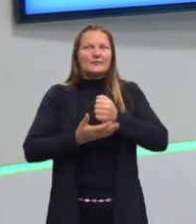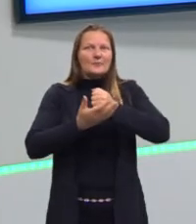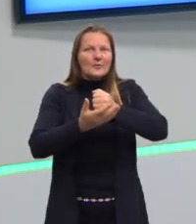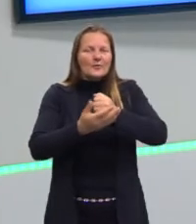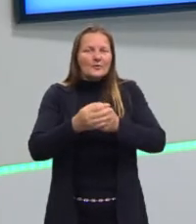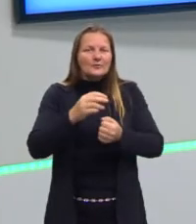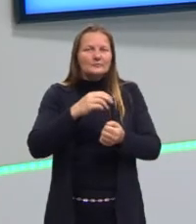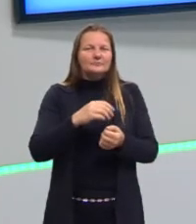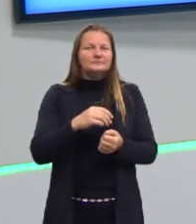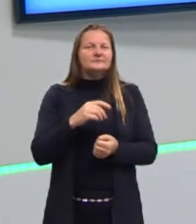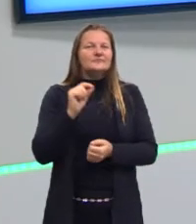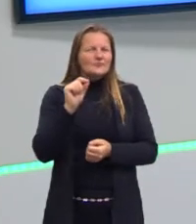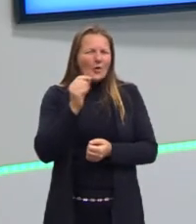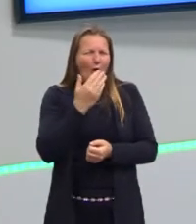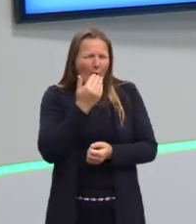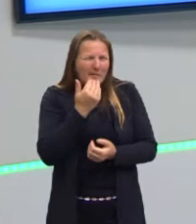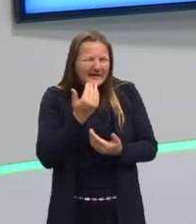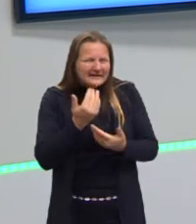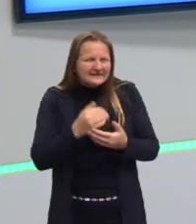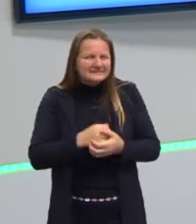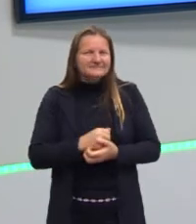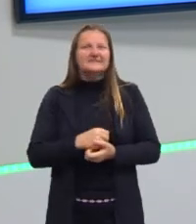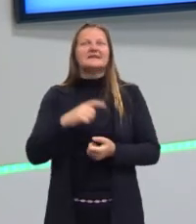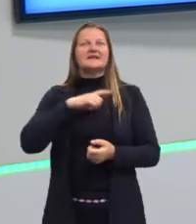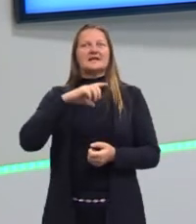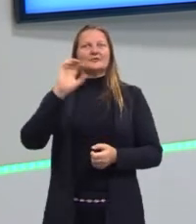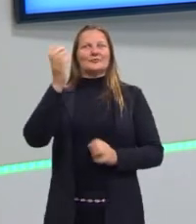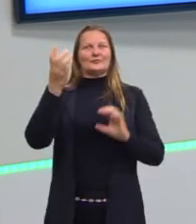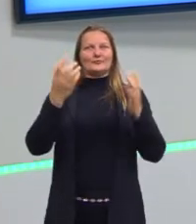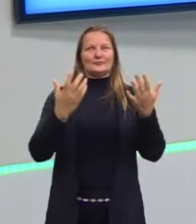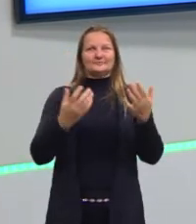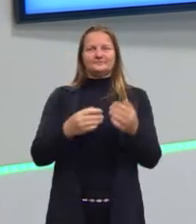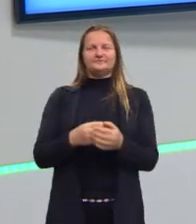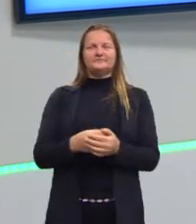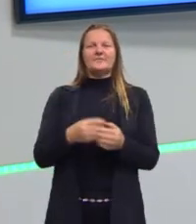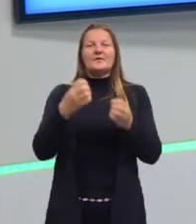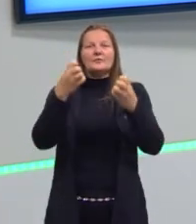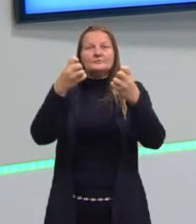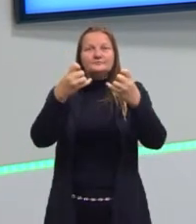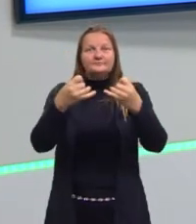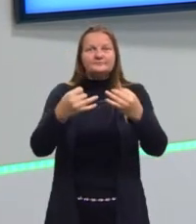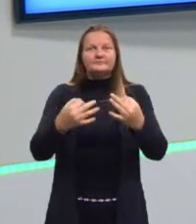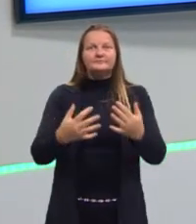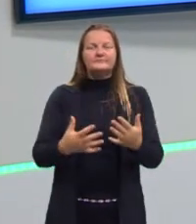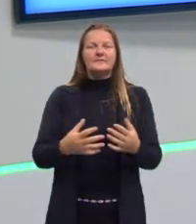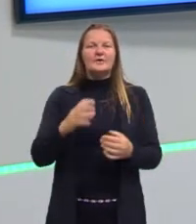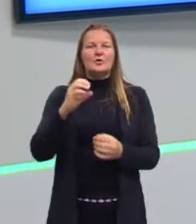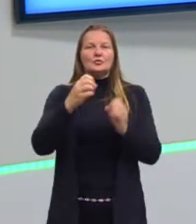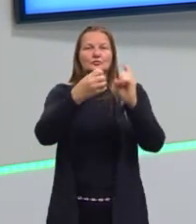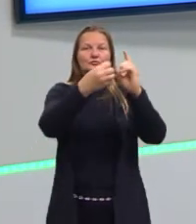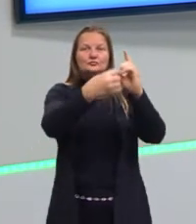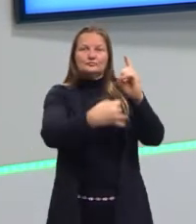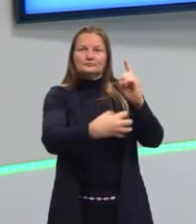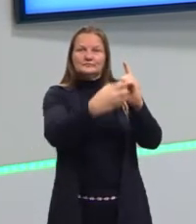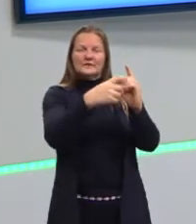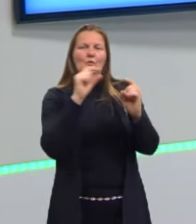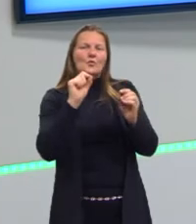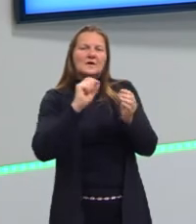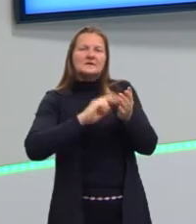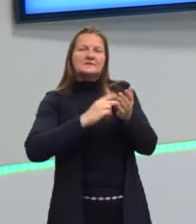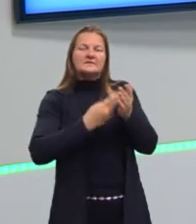mas temos Soluções e para a definição do que significa